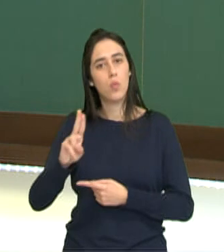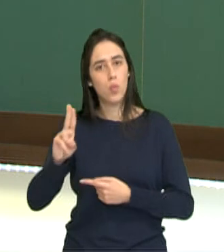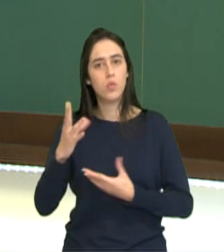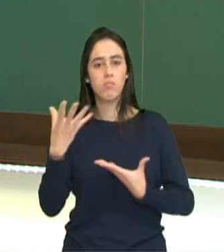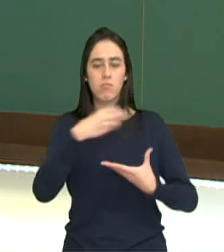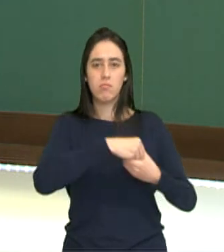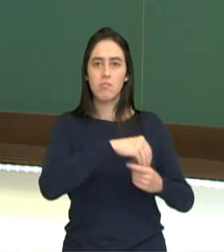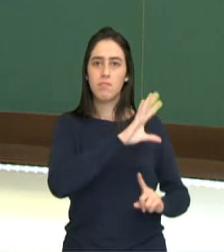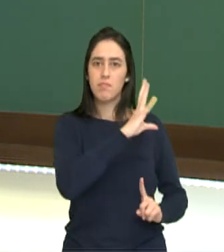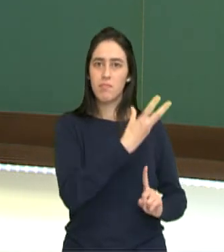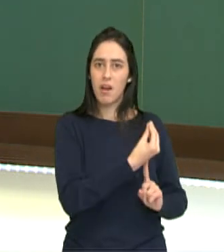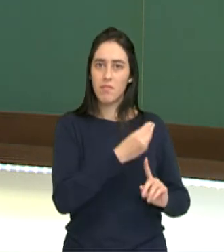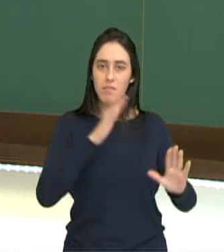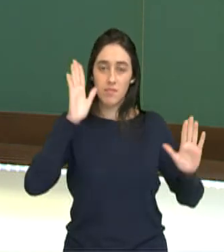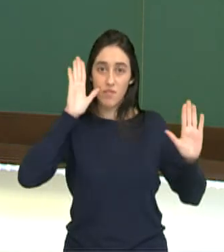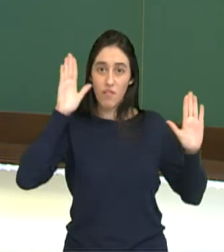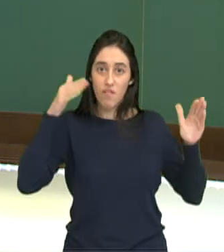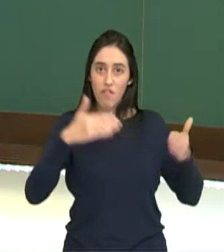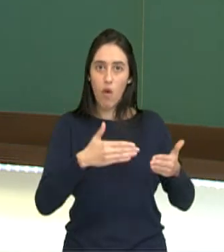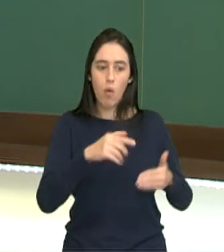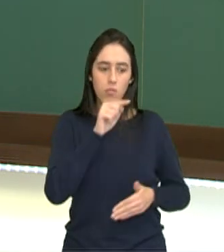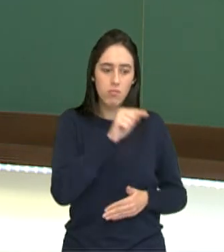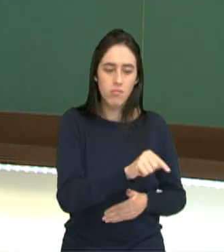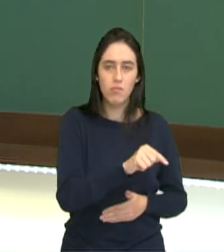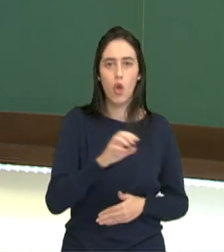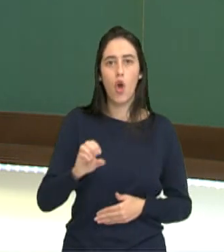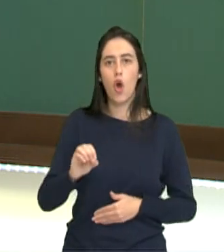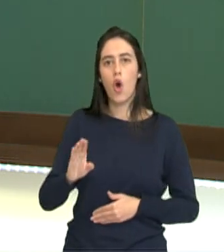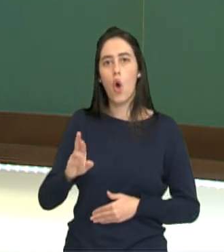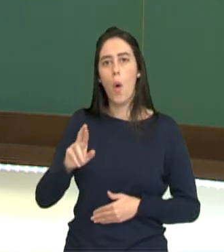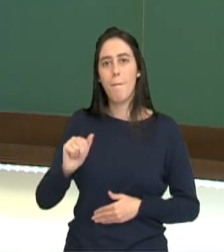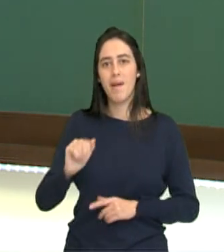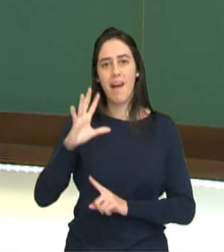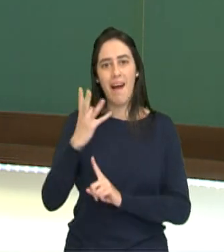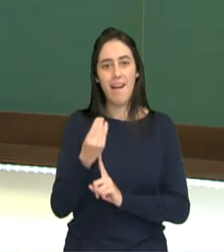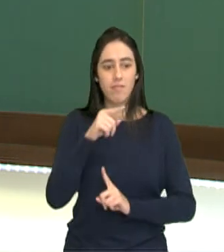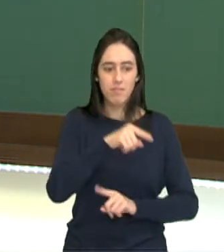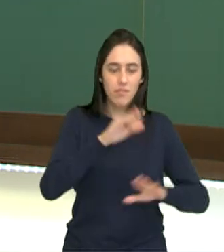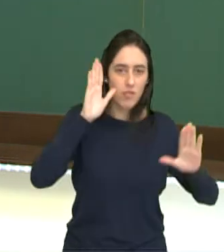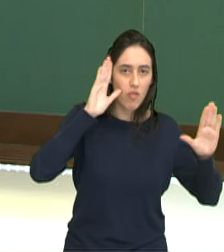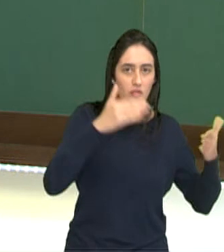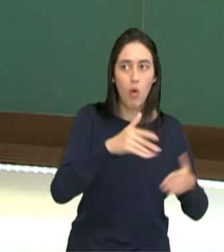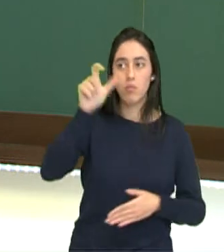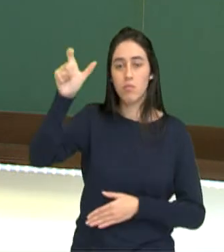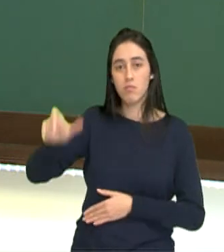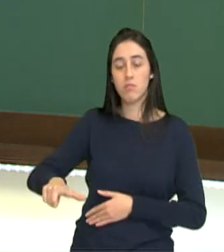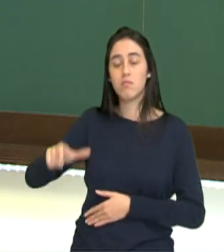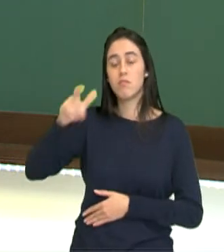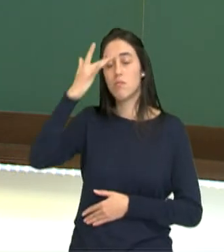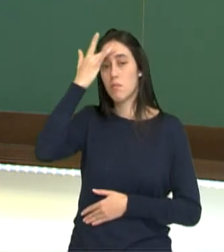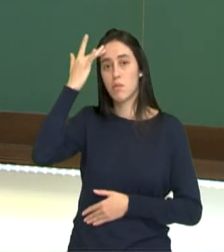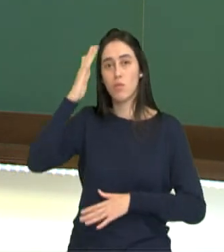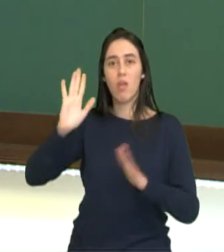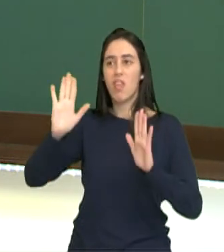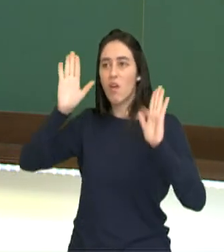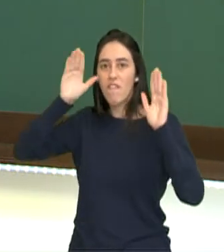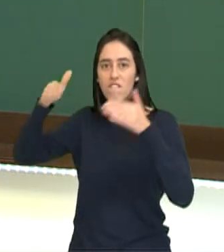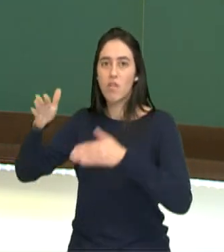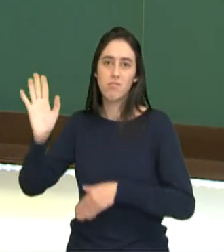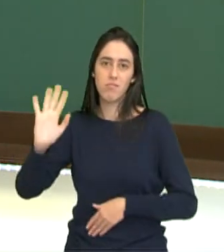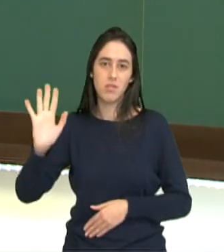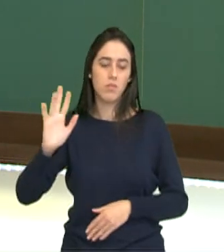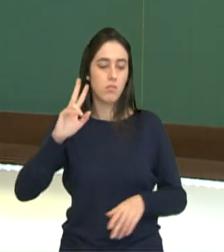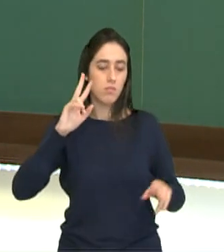né? Quando o foco narrativo passa a ser a obra de arte que foi desenvolvida por alguém, né? O foco acaba sendo